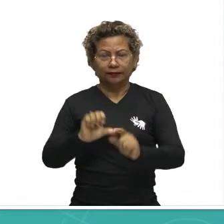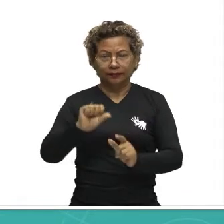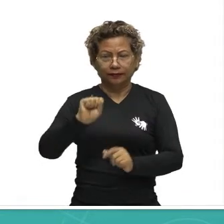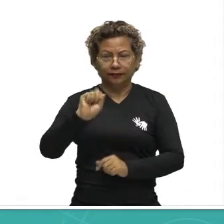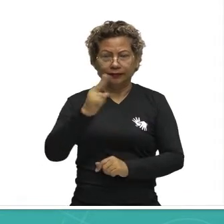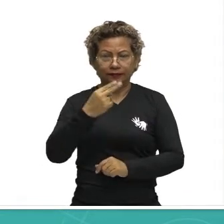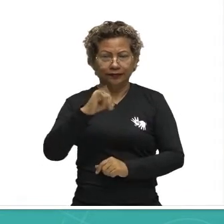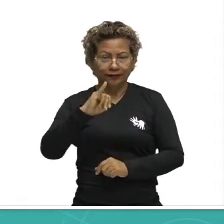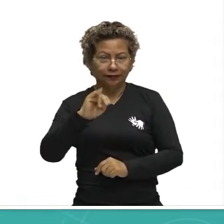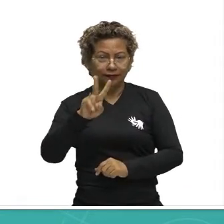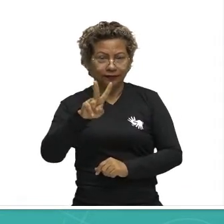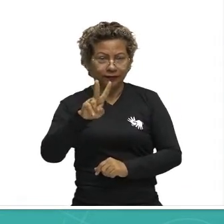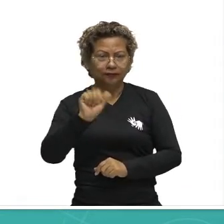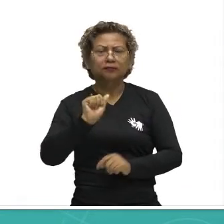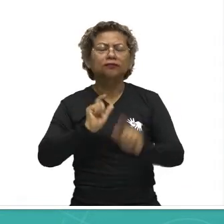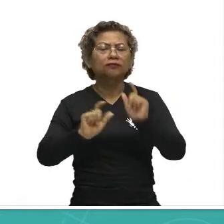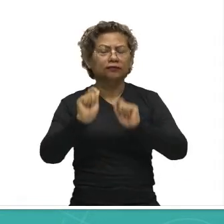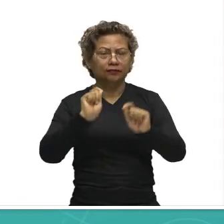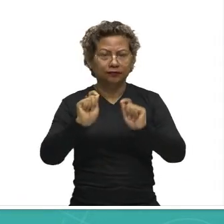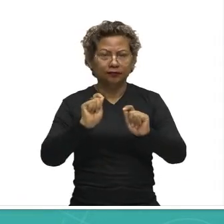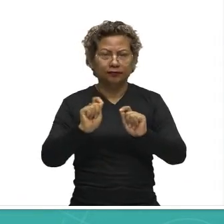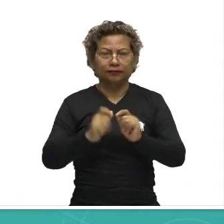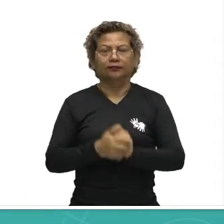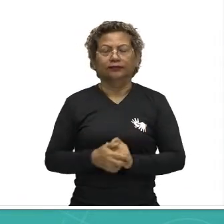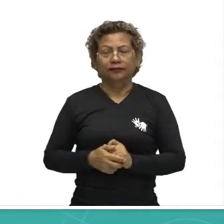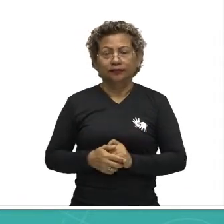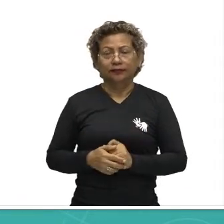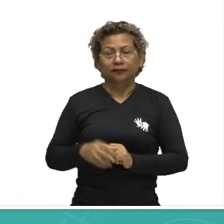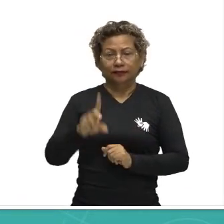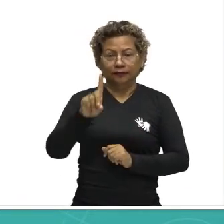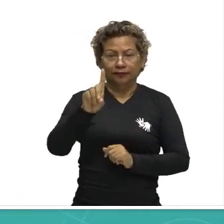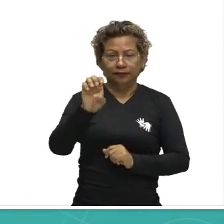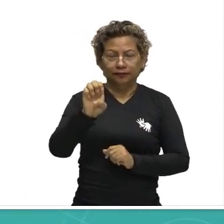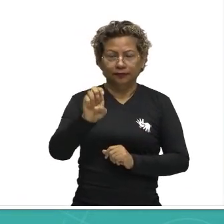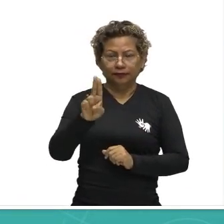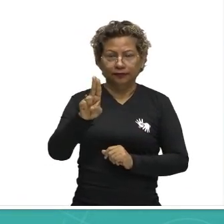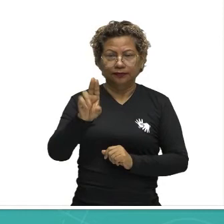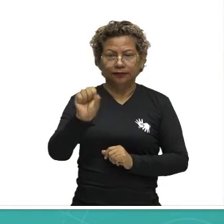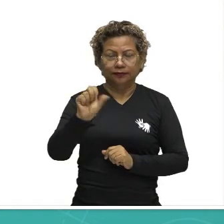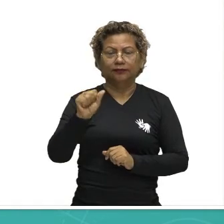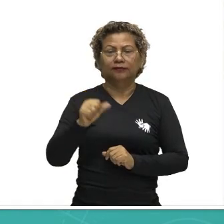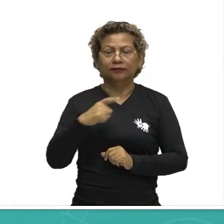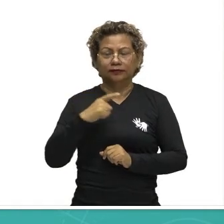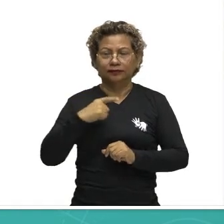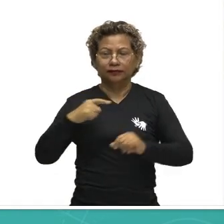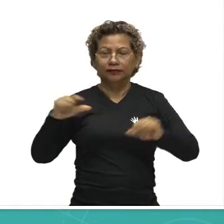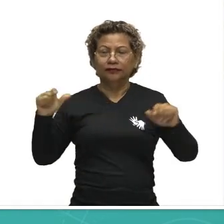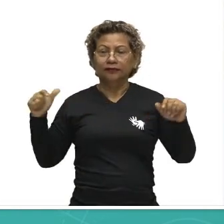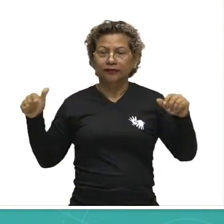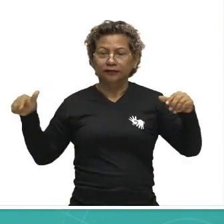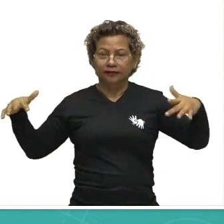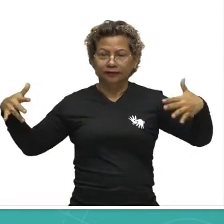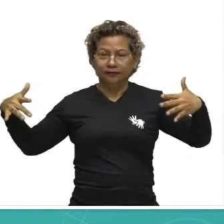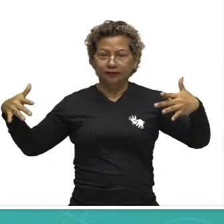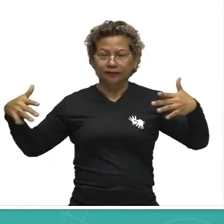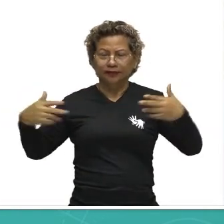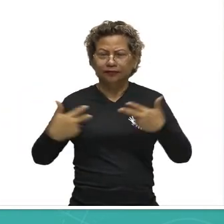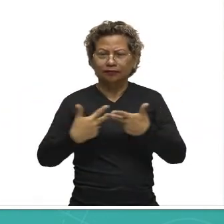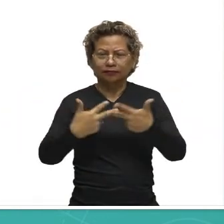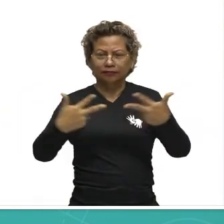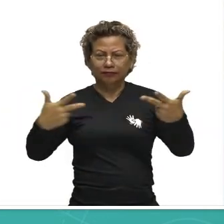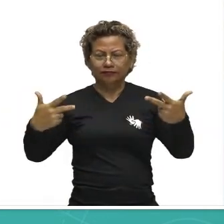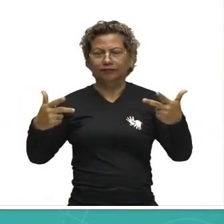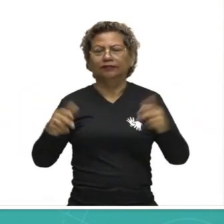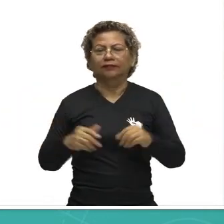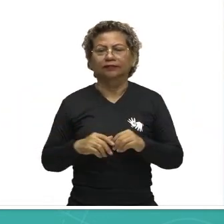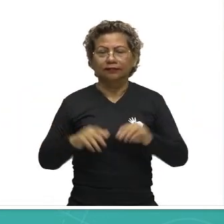essa Natajara Shiva? É justamente aquela deusa que tem aqueles monte de mãos, né? São várias. Então,